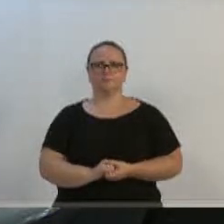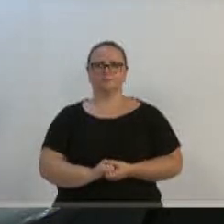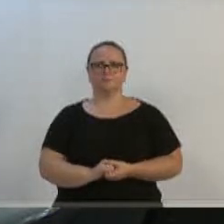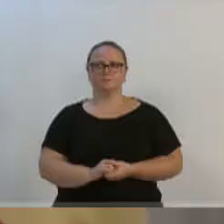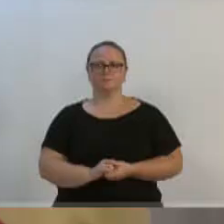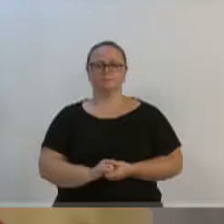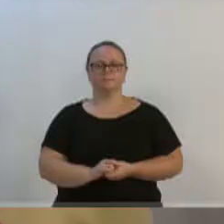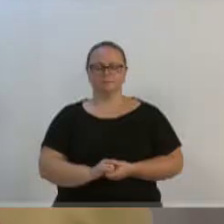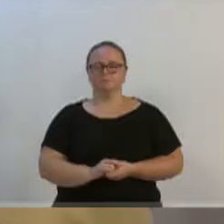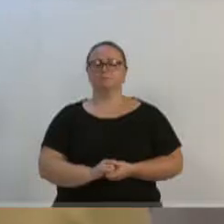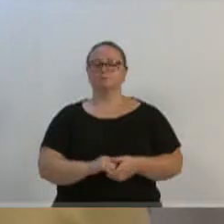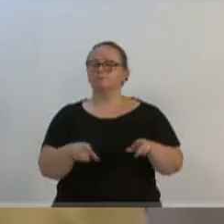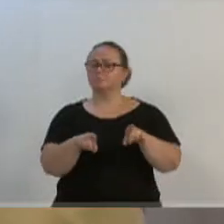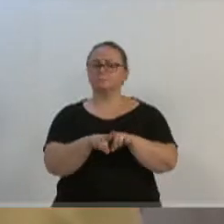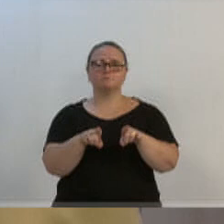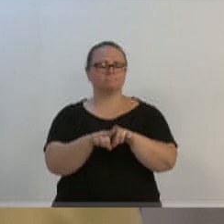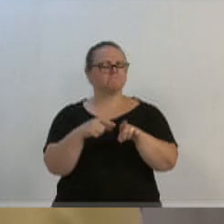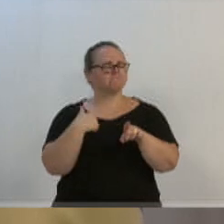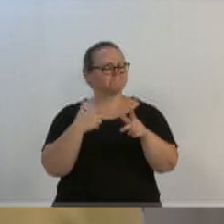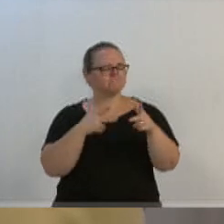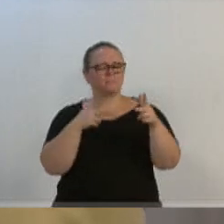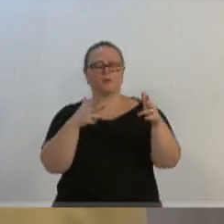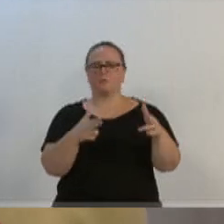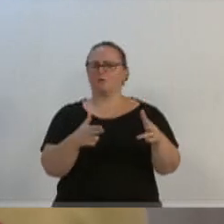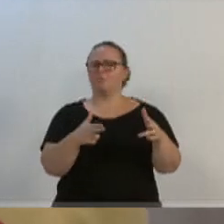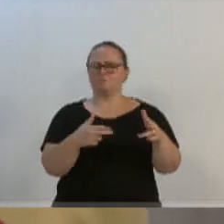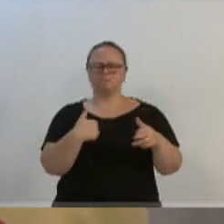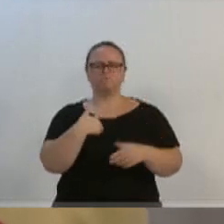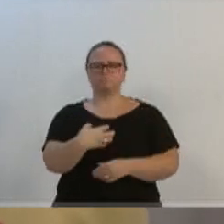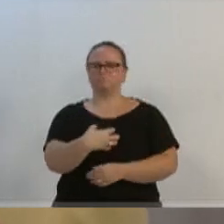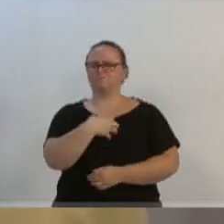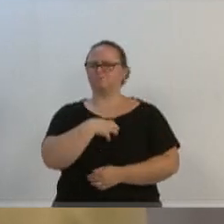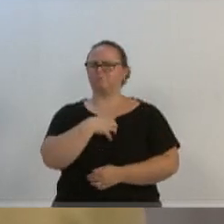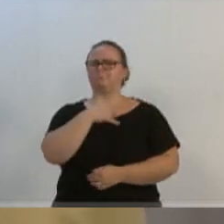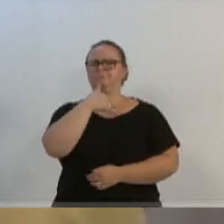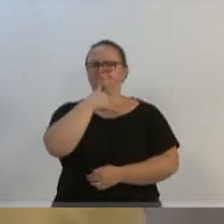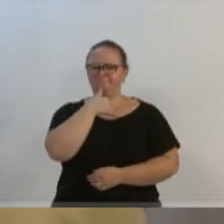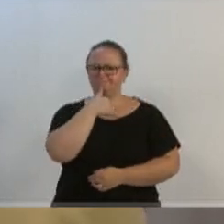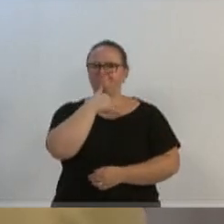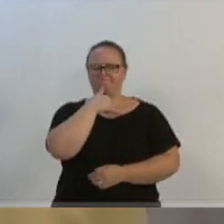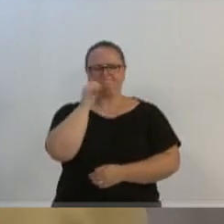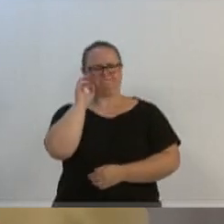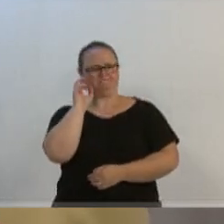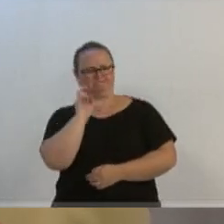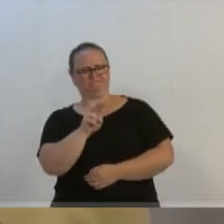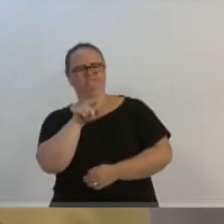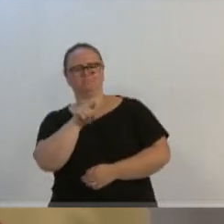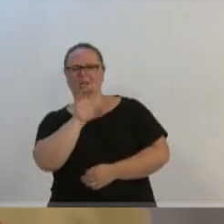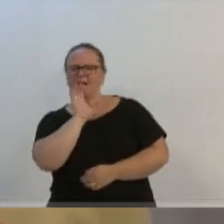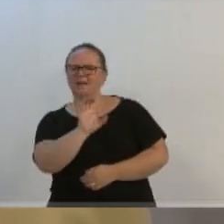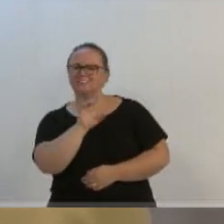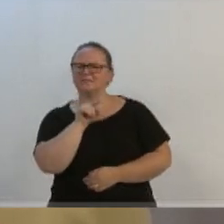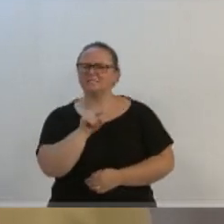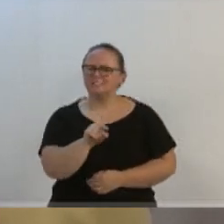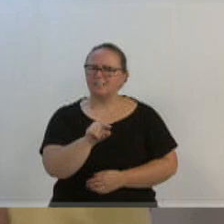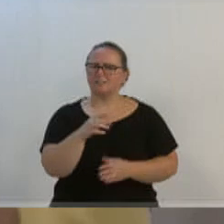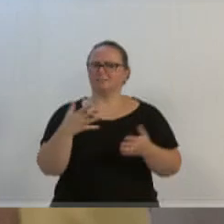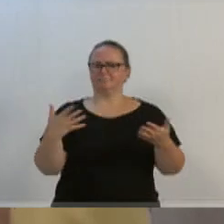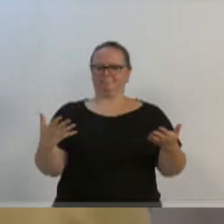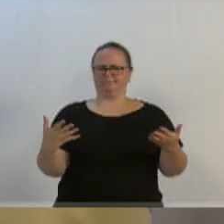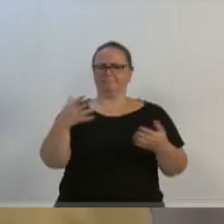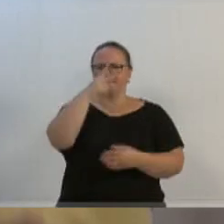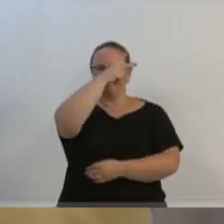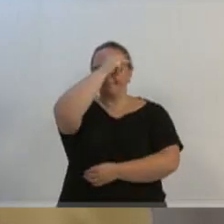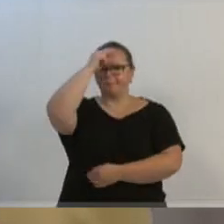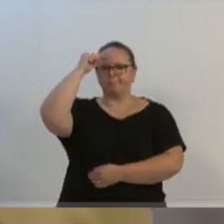Da mesma forma, colegas vereadores, é lamentável, é triste ver uma situação como essa, vereador Bruno, onde o prefeito Mário